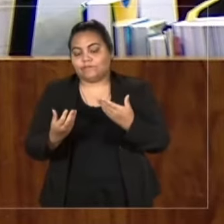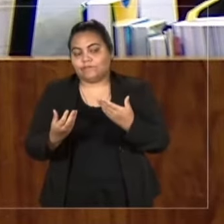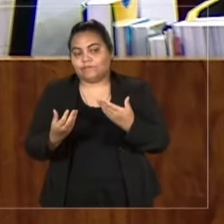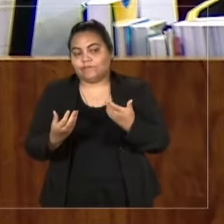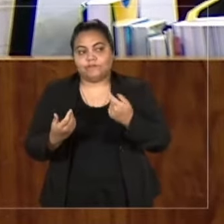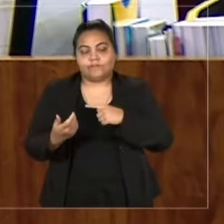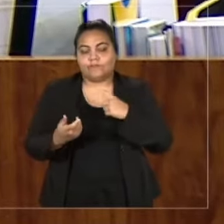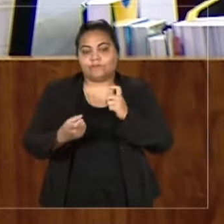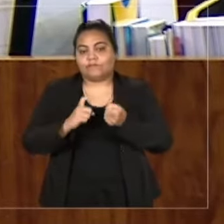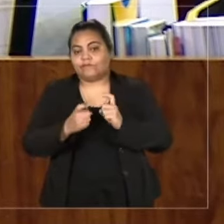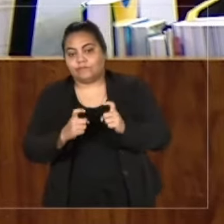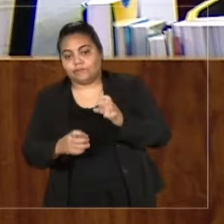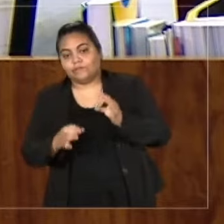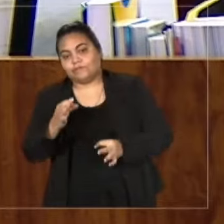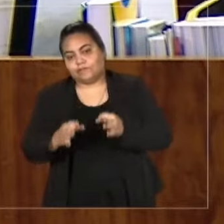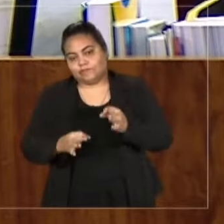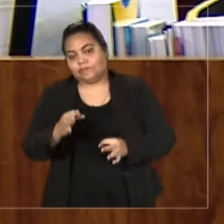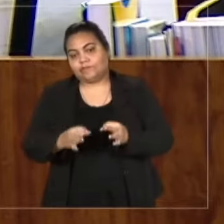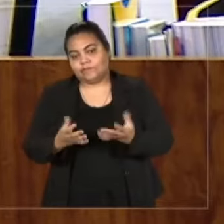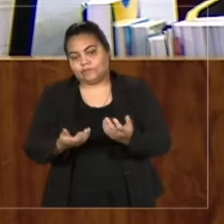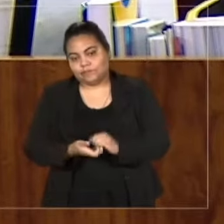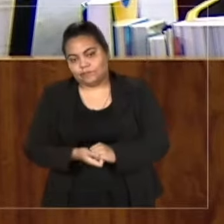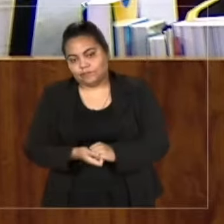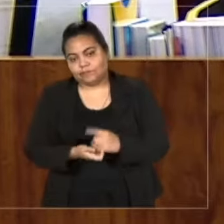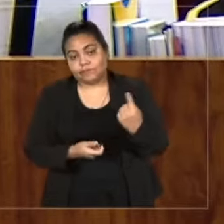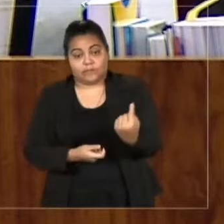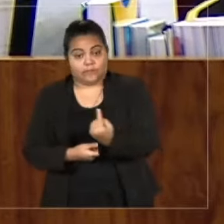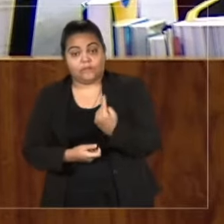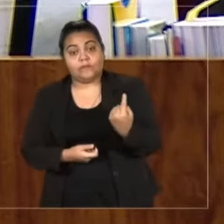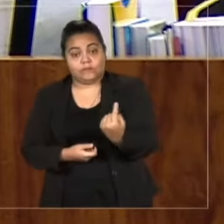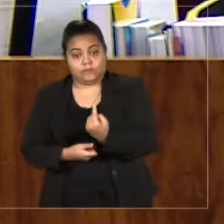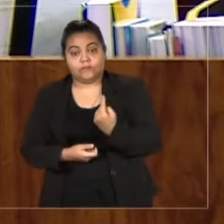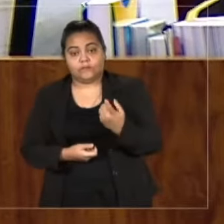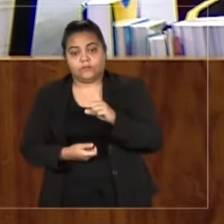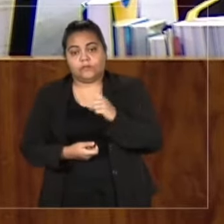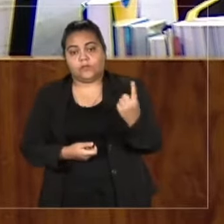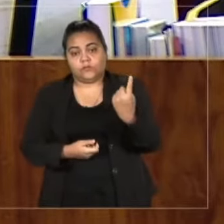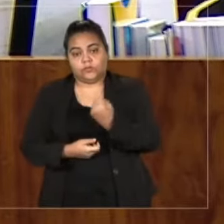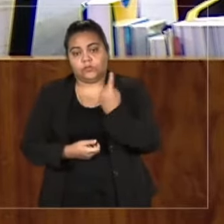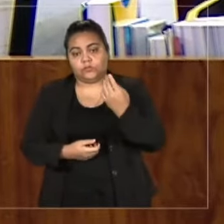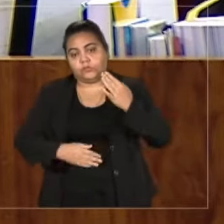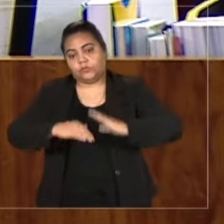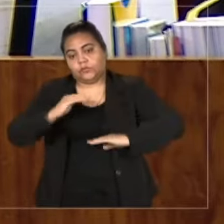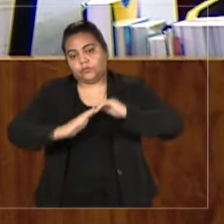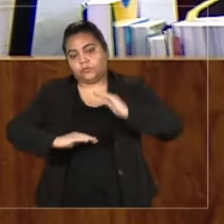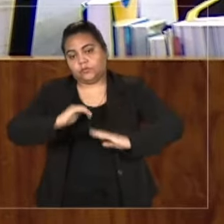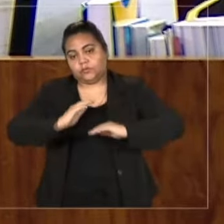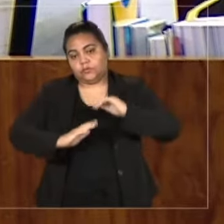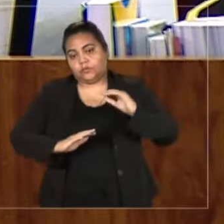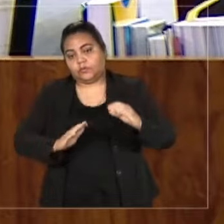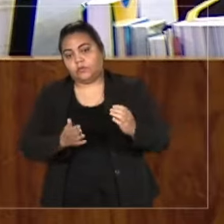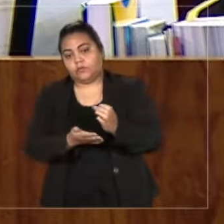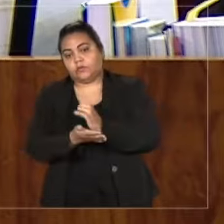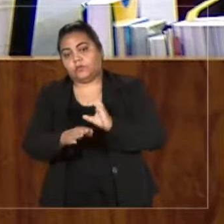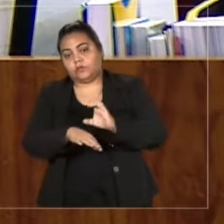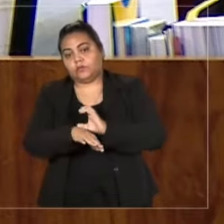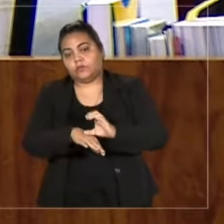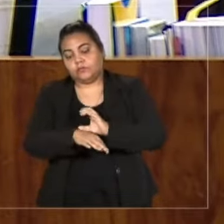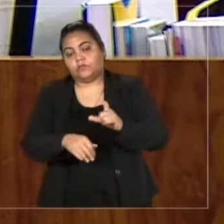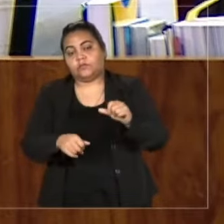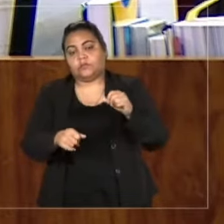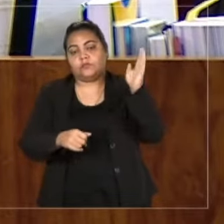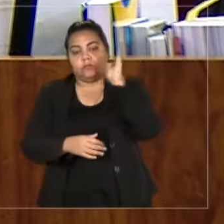justiça, profissão nobilíssima, a única que é o único profissional mencionado na Constituição brasileira nessa condição